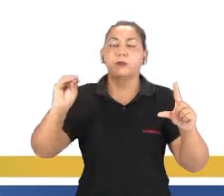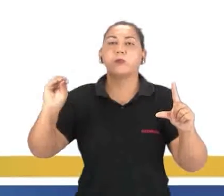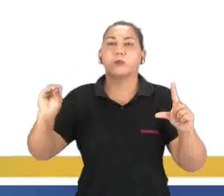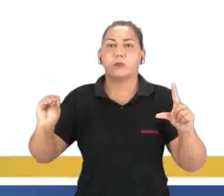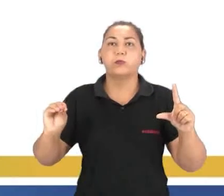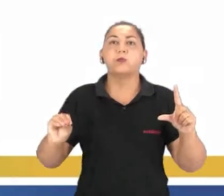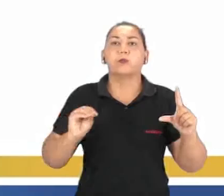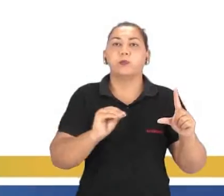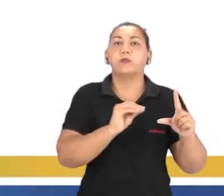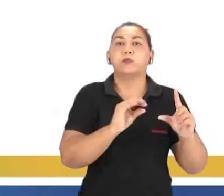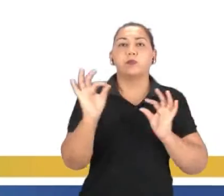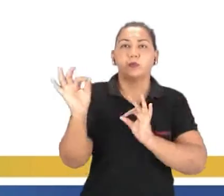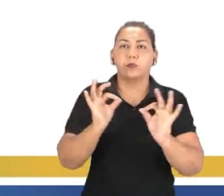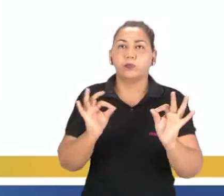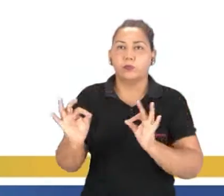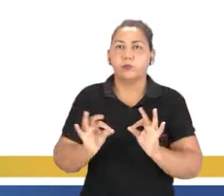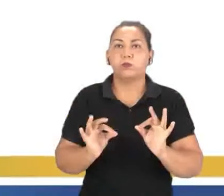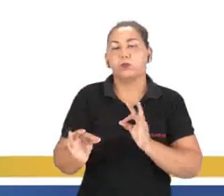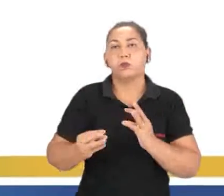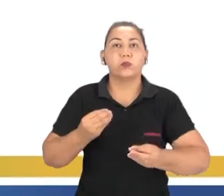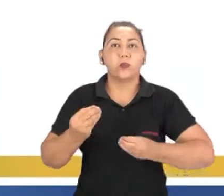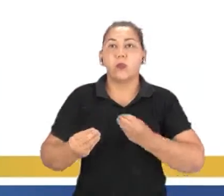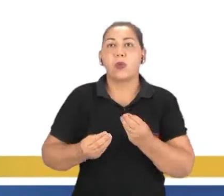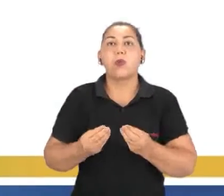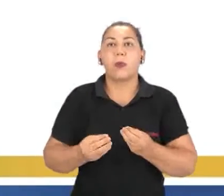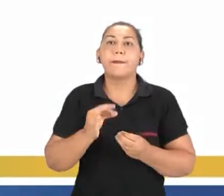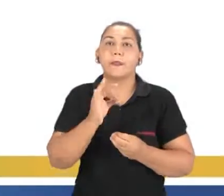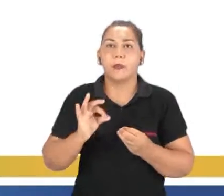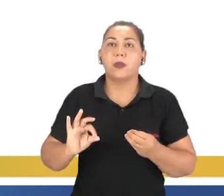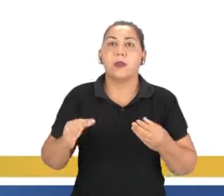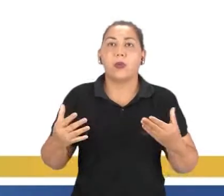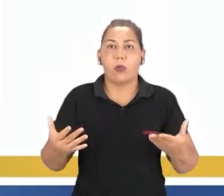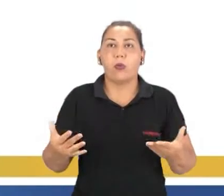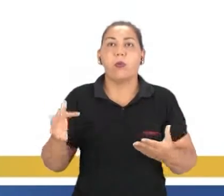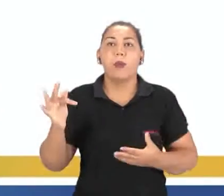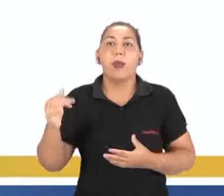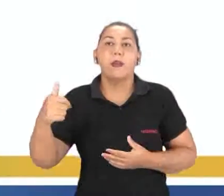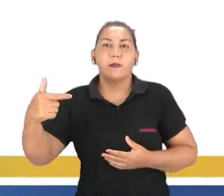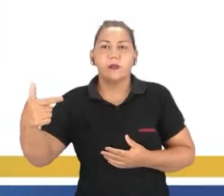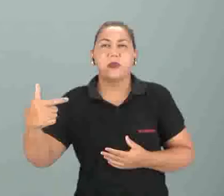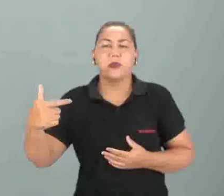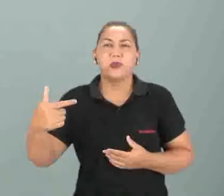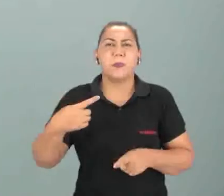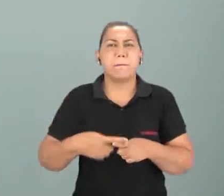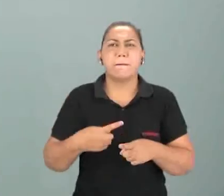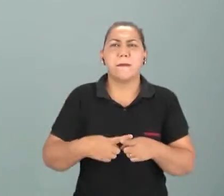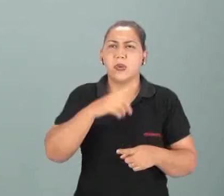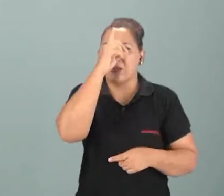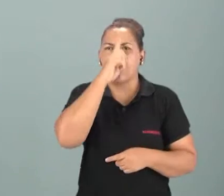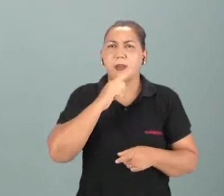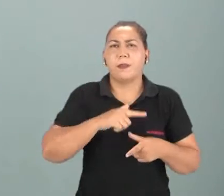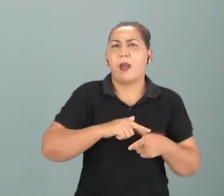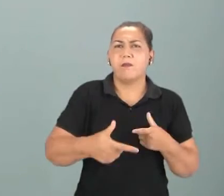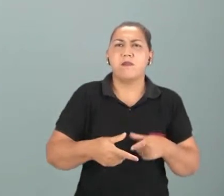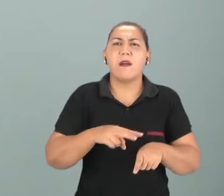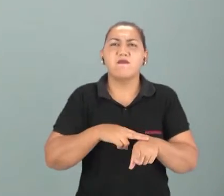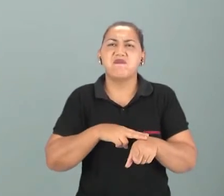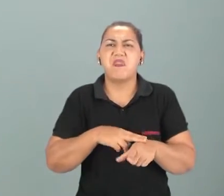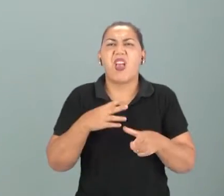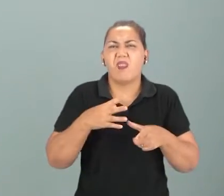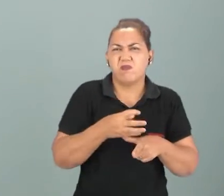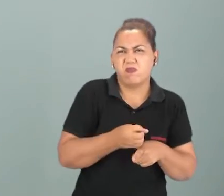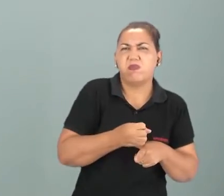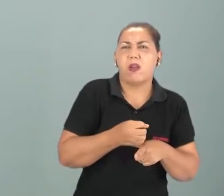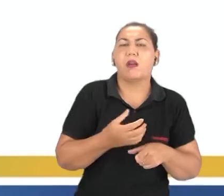como que ocorre aquela proporção da geração F2. Por que aparece amarela lisa, amarela rugosa, verde lisa,